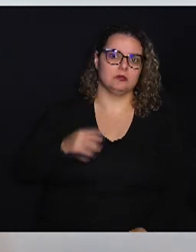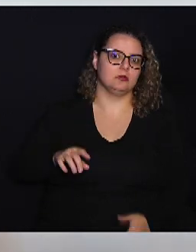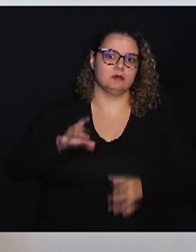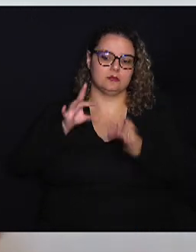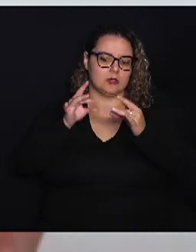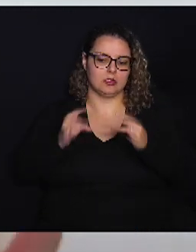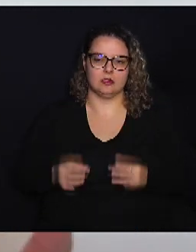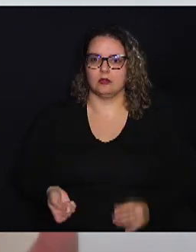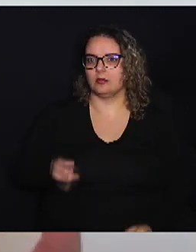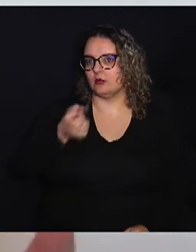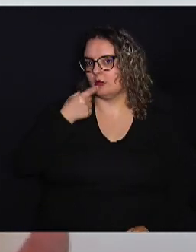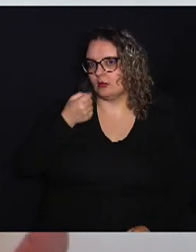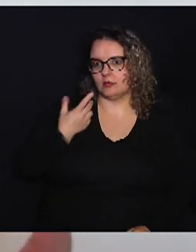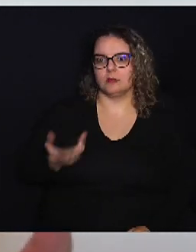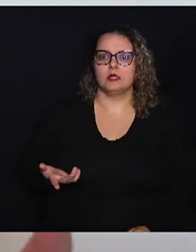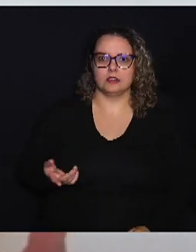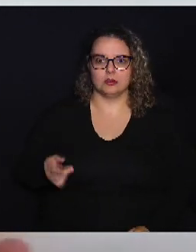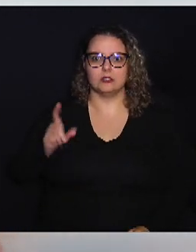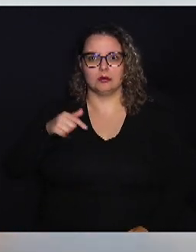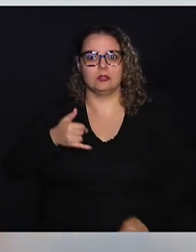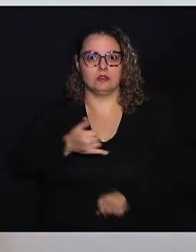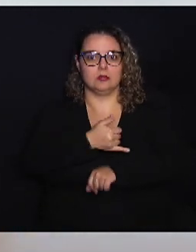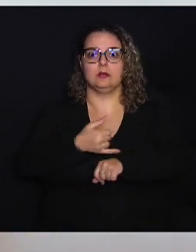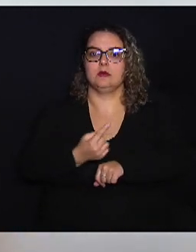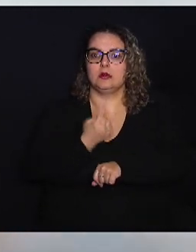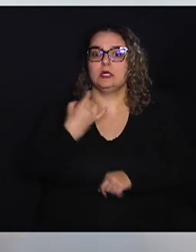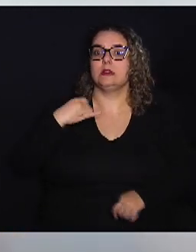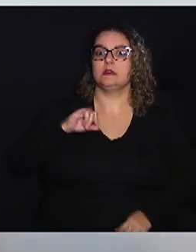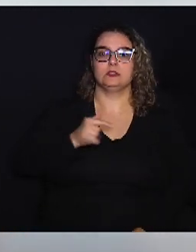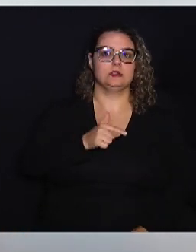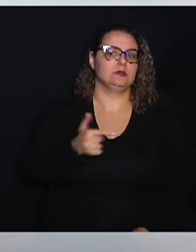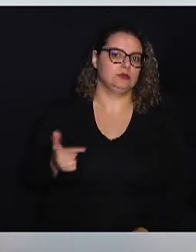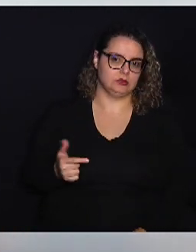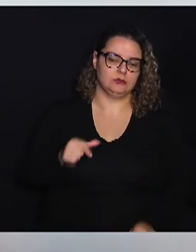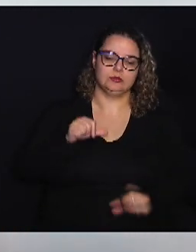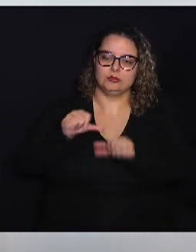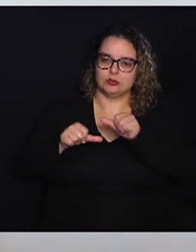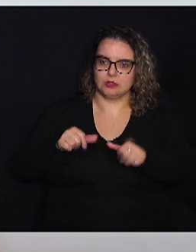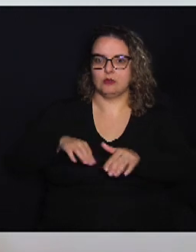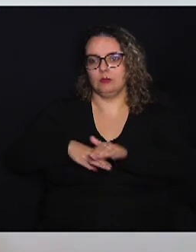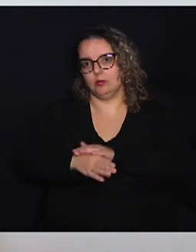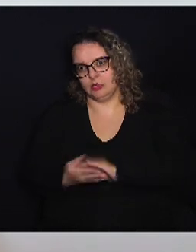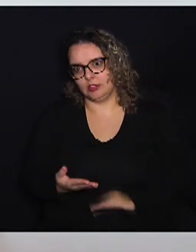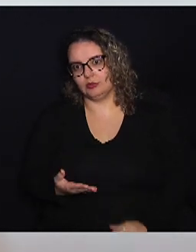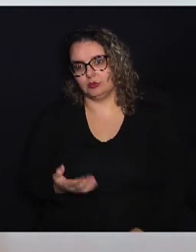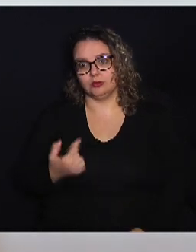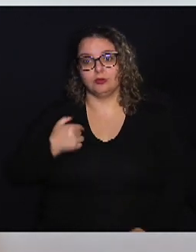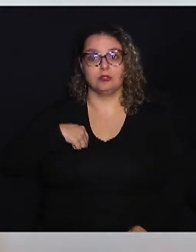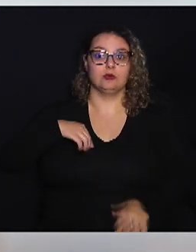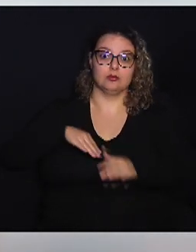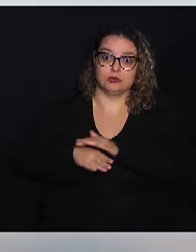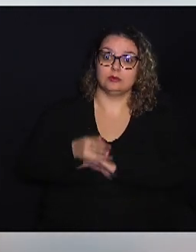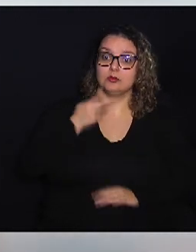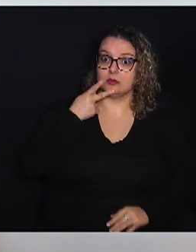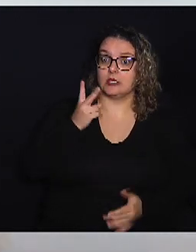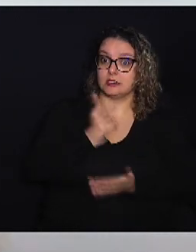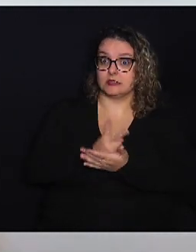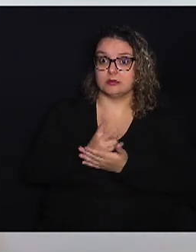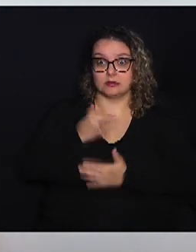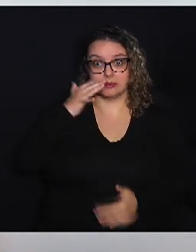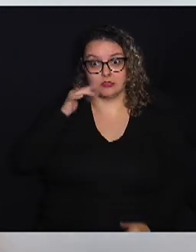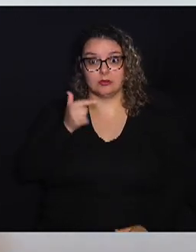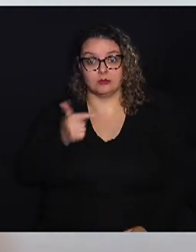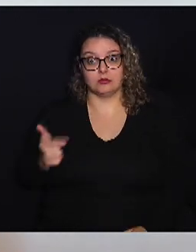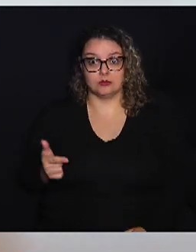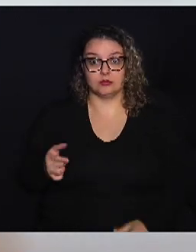um medicamento considerando a questão do colesterol se não houver a mudança de hábito, né? O que eu costumo dizer sempre, Ana, é que não se joga